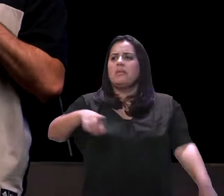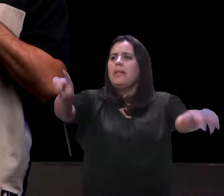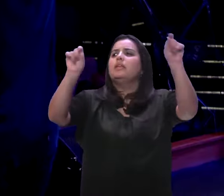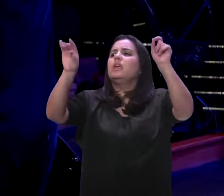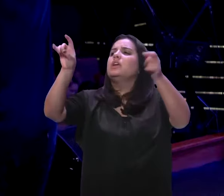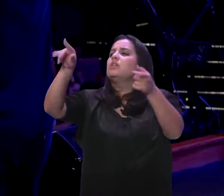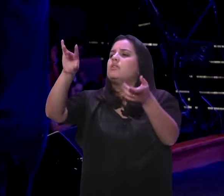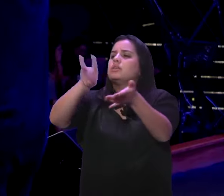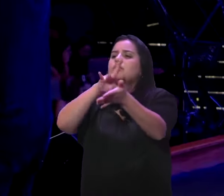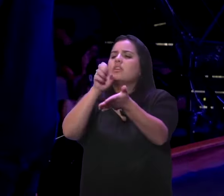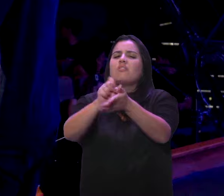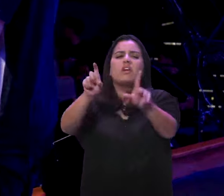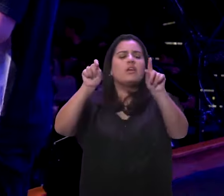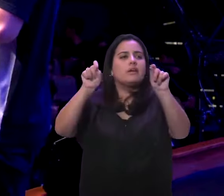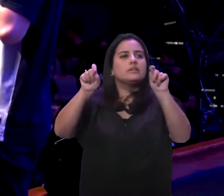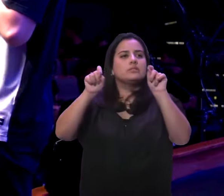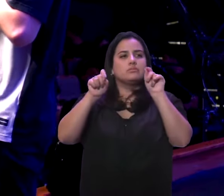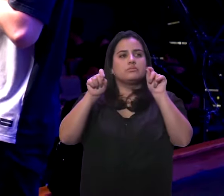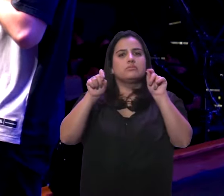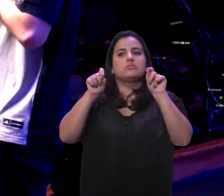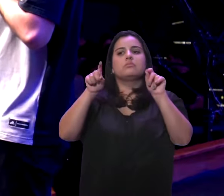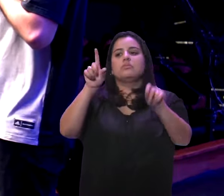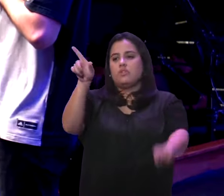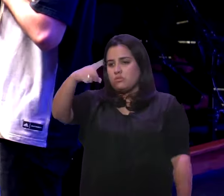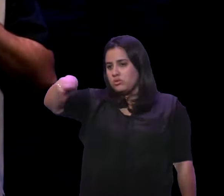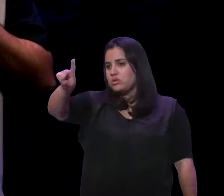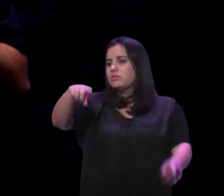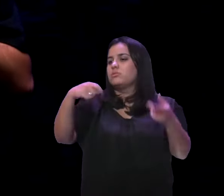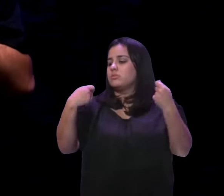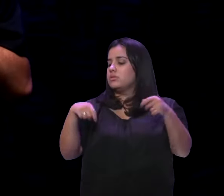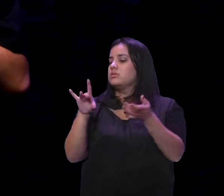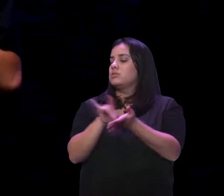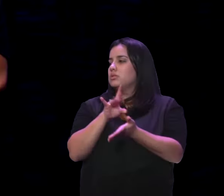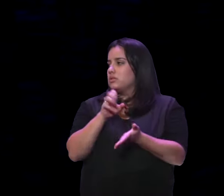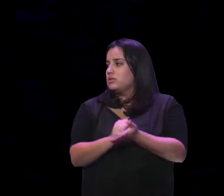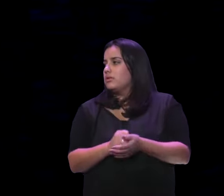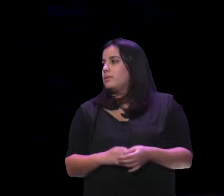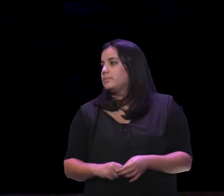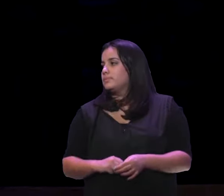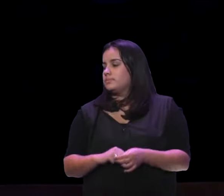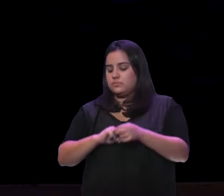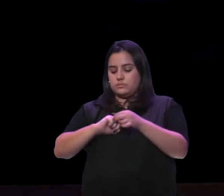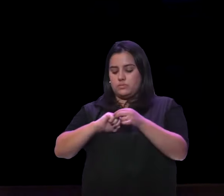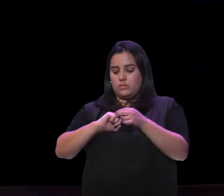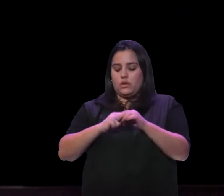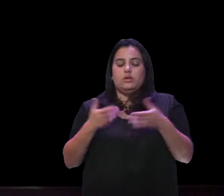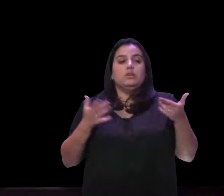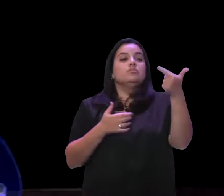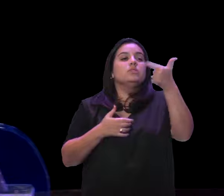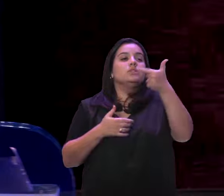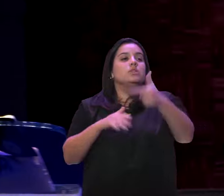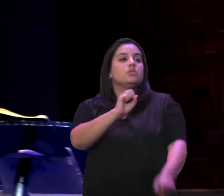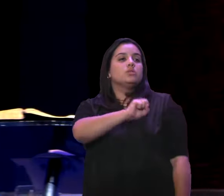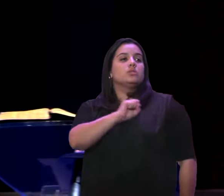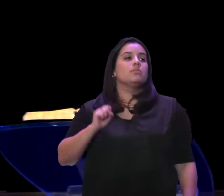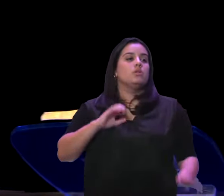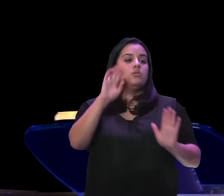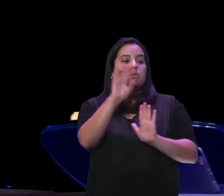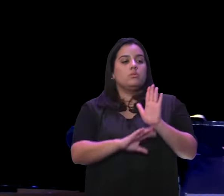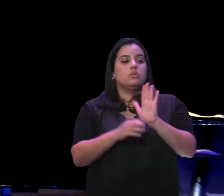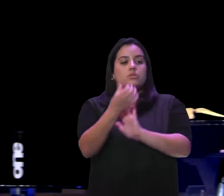ano? Deixa eu ver. Se inscreva, cara, tá? Bênção de Deus. 2 Samuel capítulo